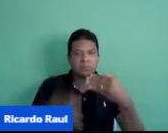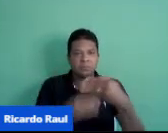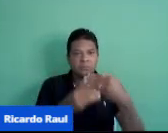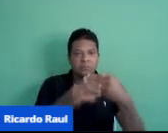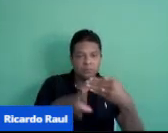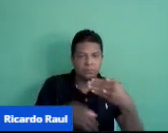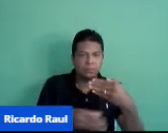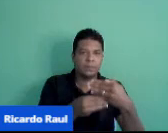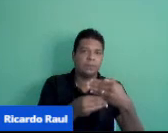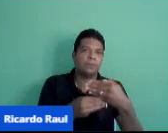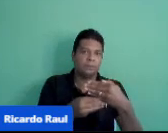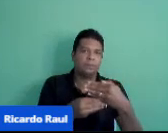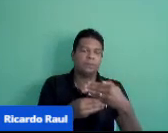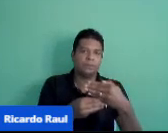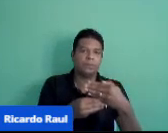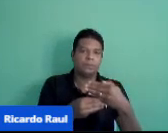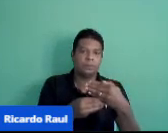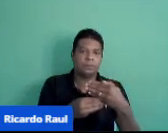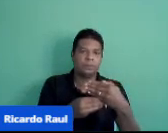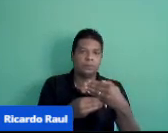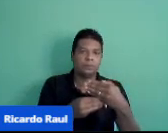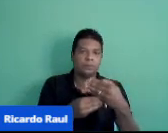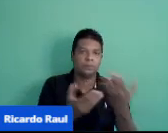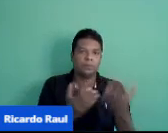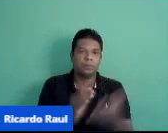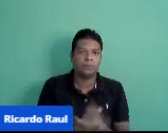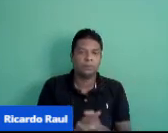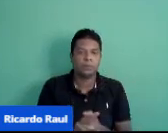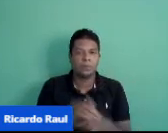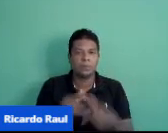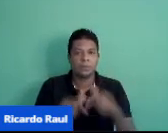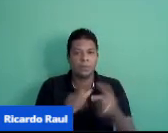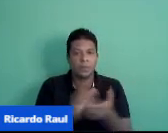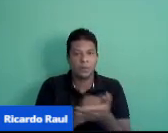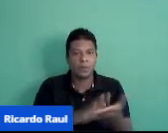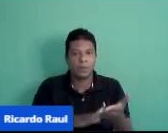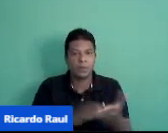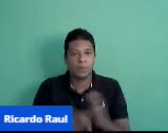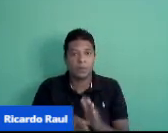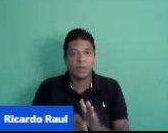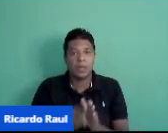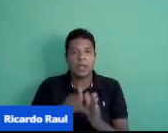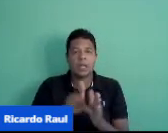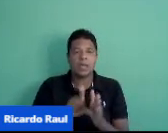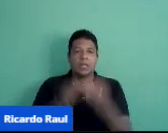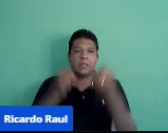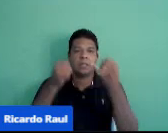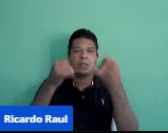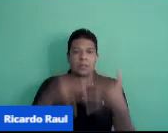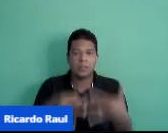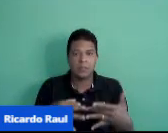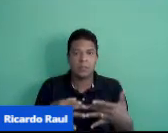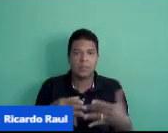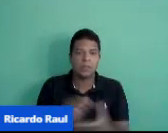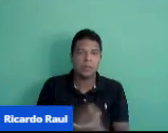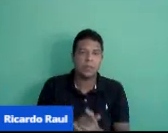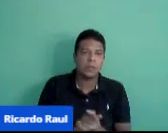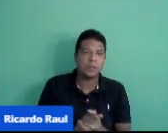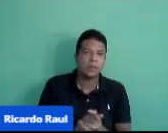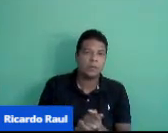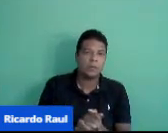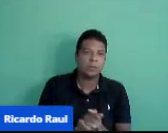né, trabalham o conteúdo antes, né? E aí indica os exercícios, ou igual o Carlos falou,